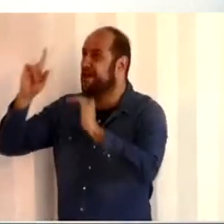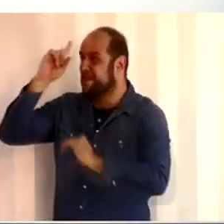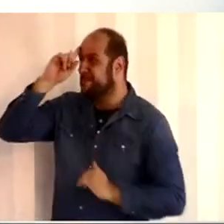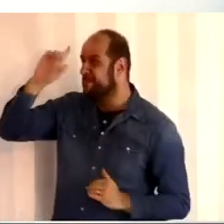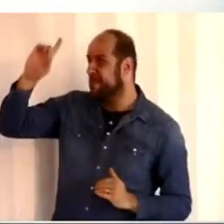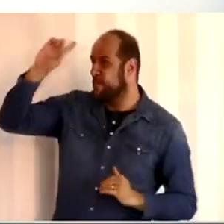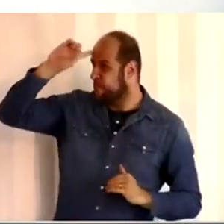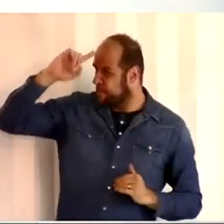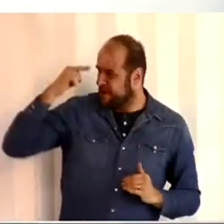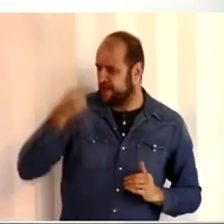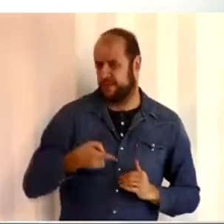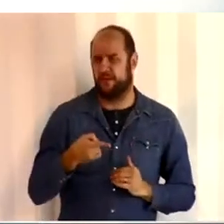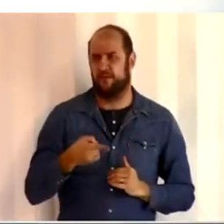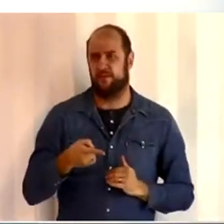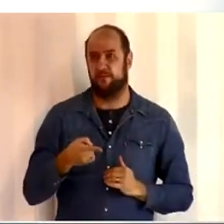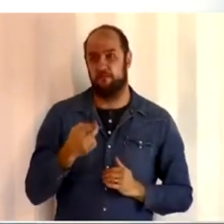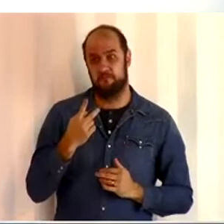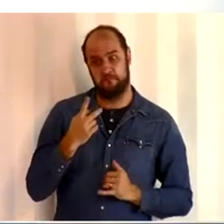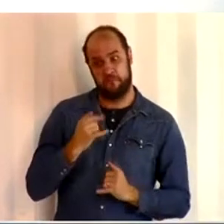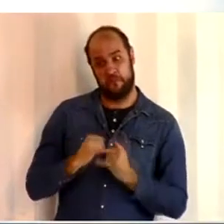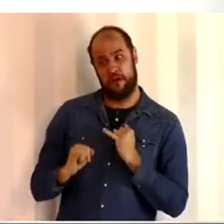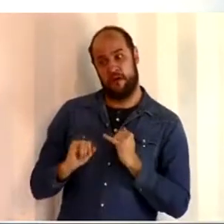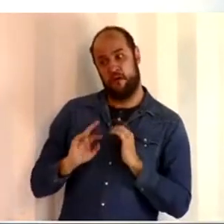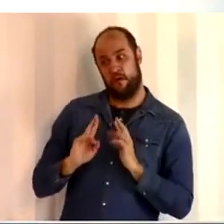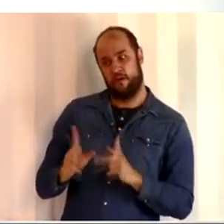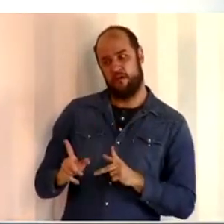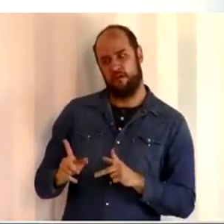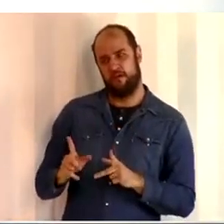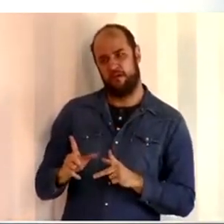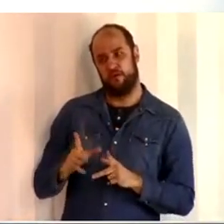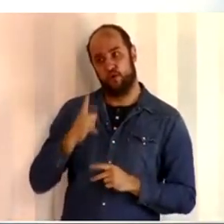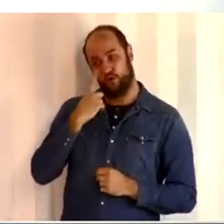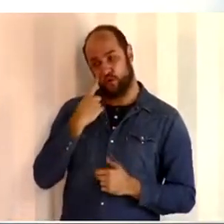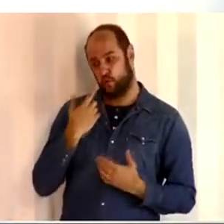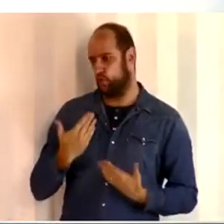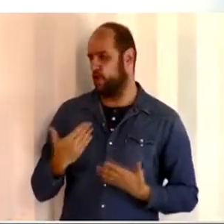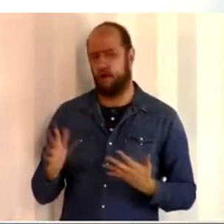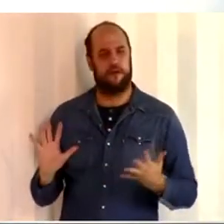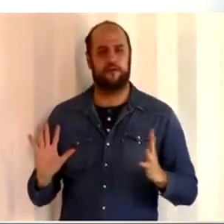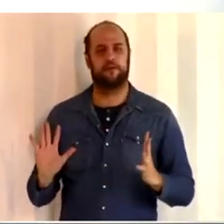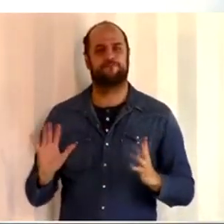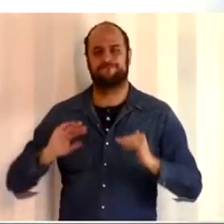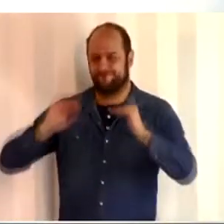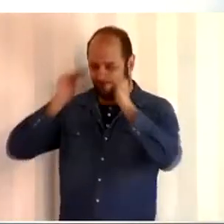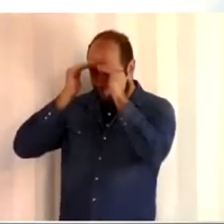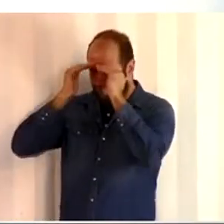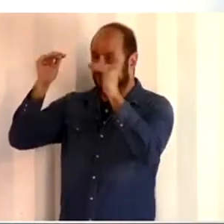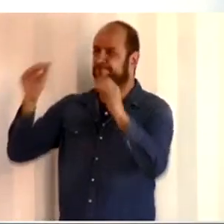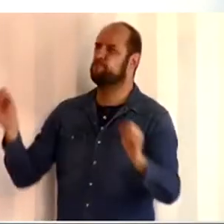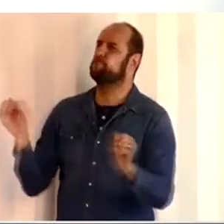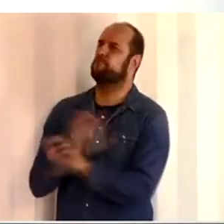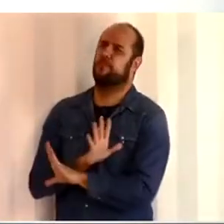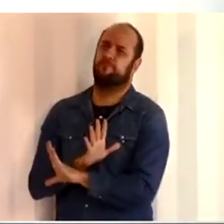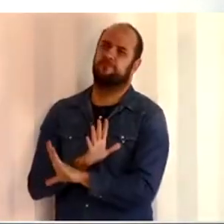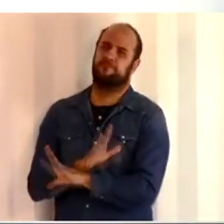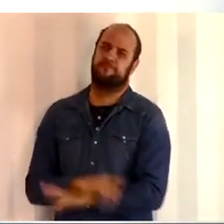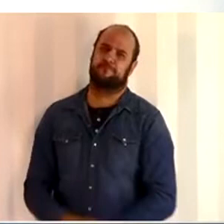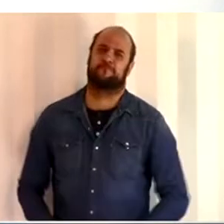mesmo quando ela parecer estranha, eu não questionarei, eu vou obedecer a sua palavra.